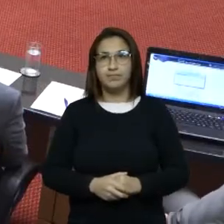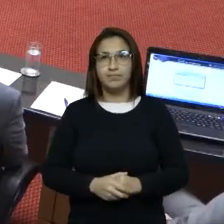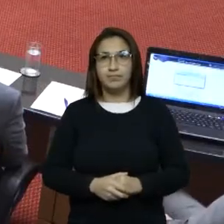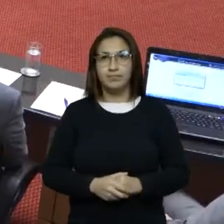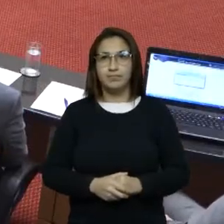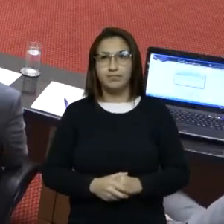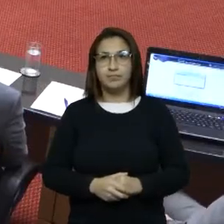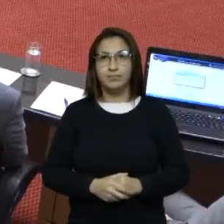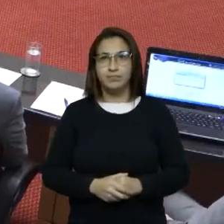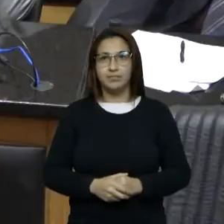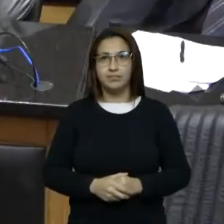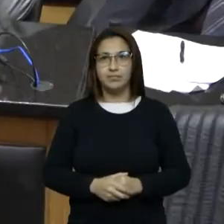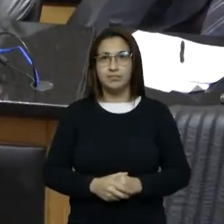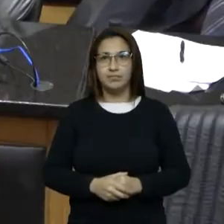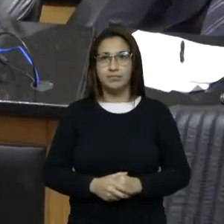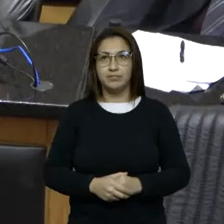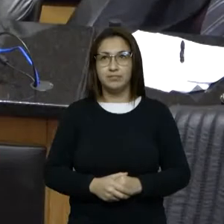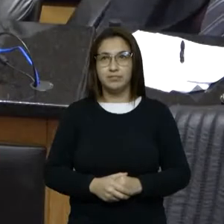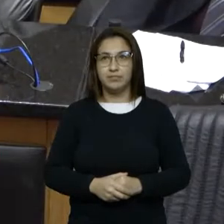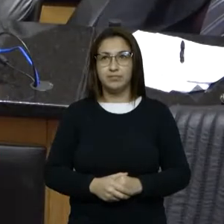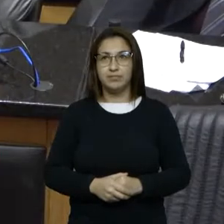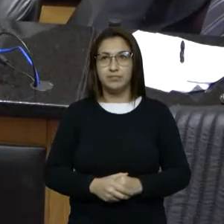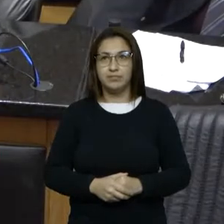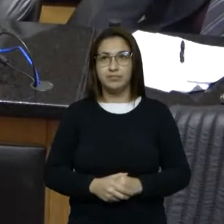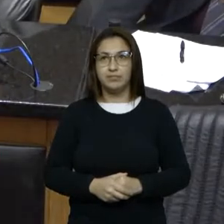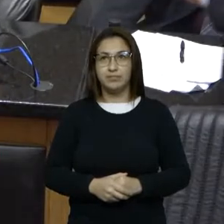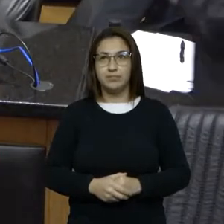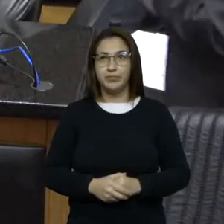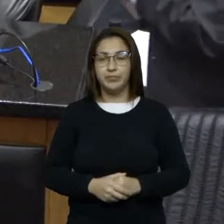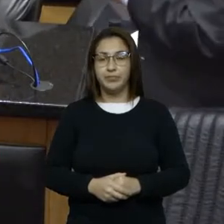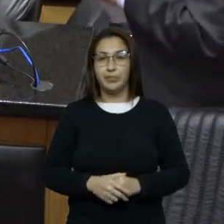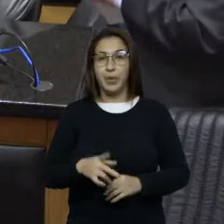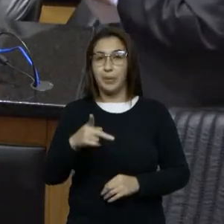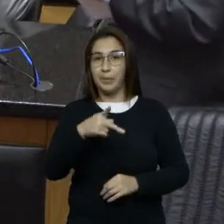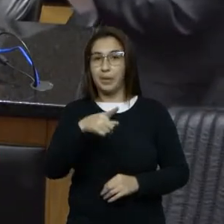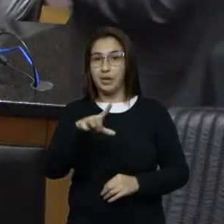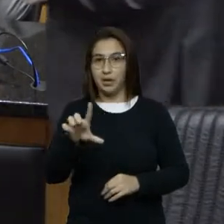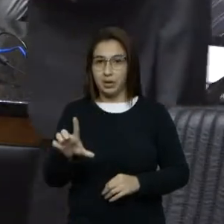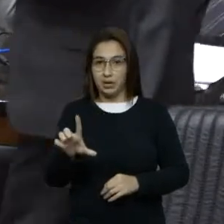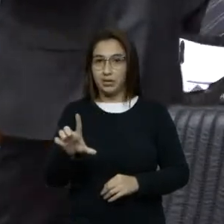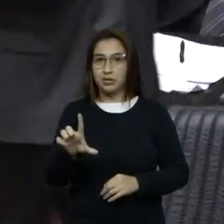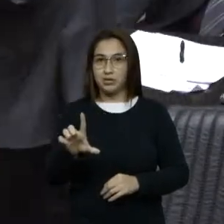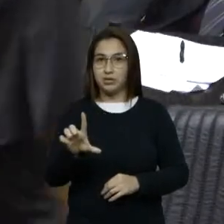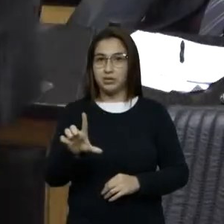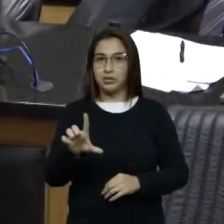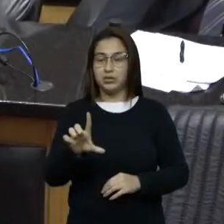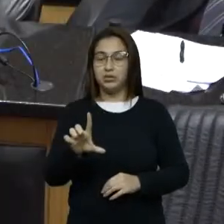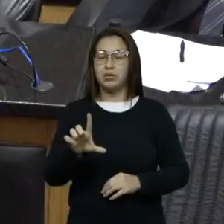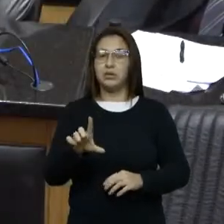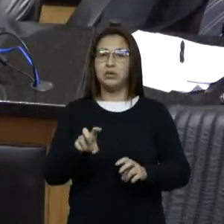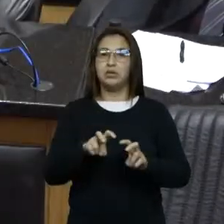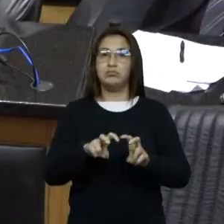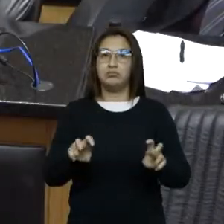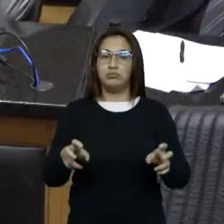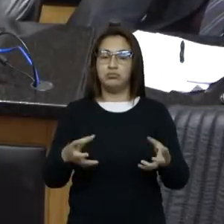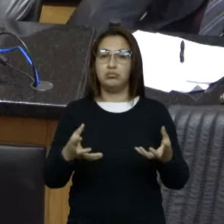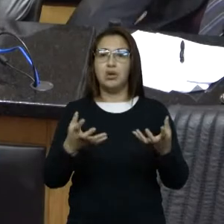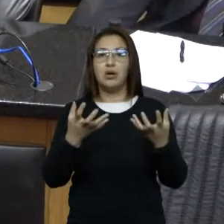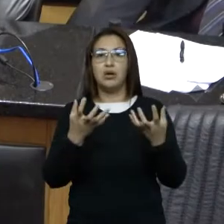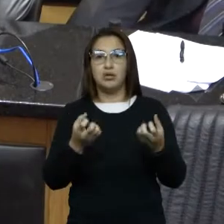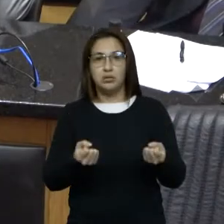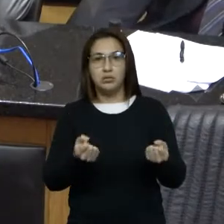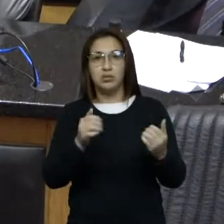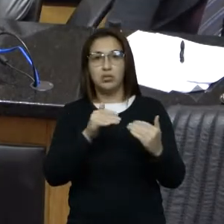pela experiência onde o presidente o PL pretende ir embora o pele tem a posição favorável ao